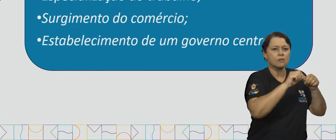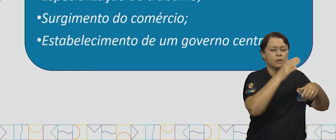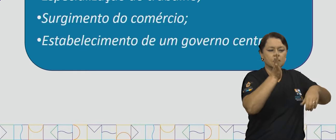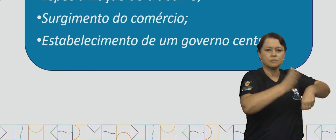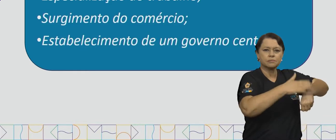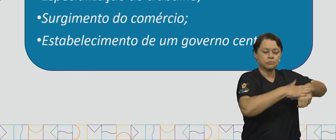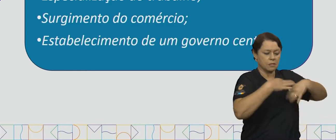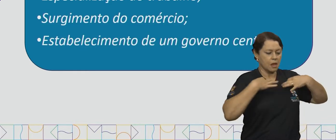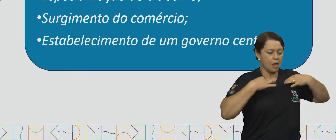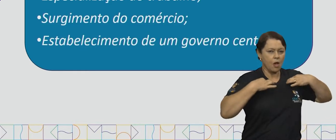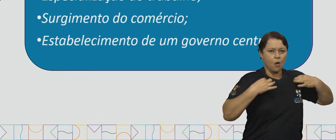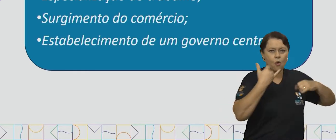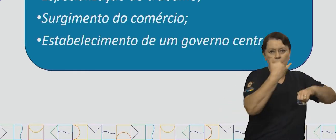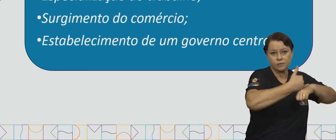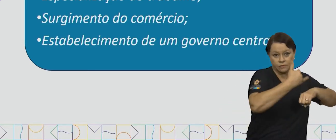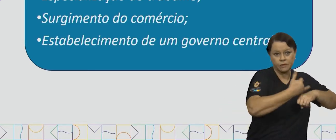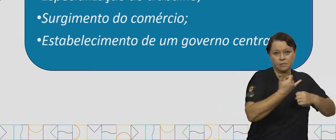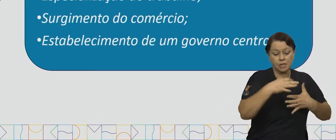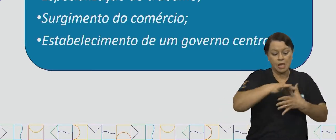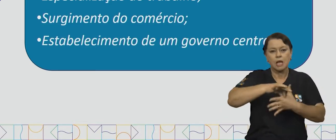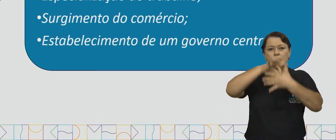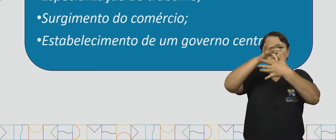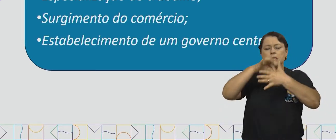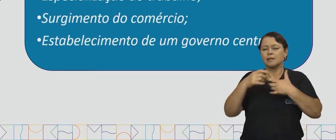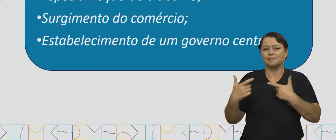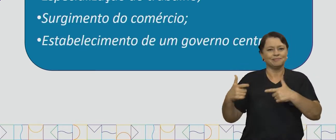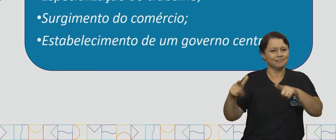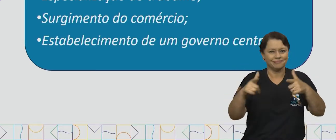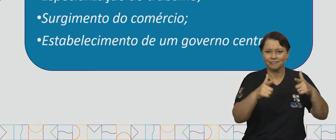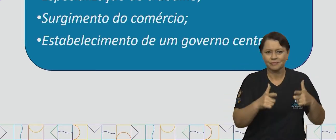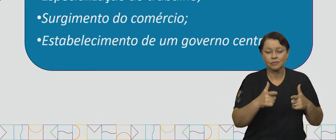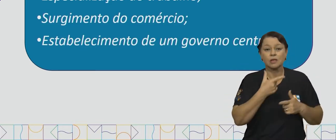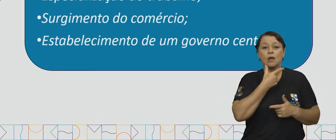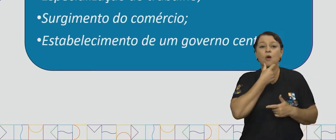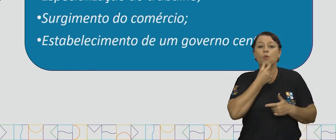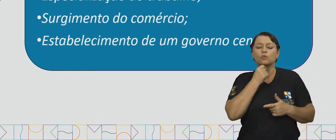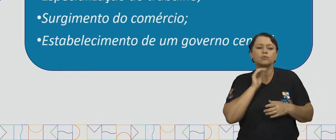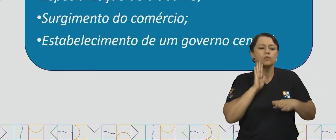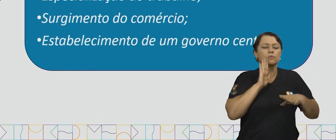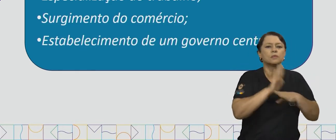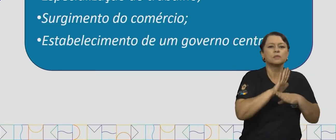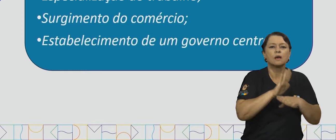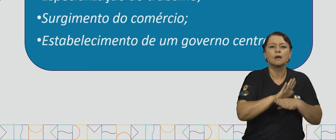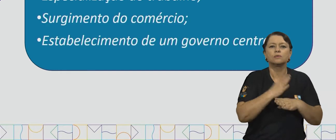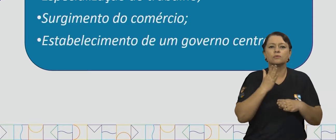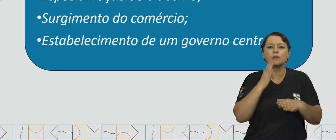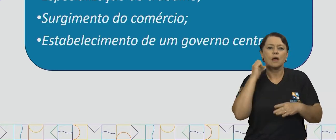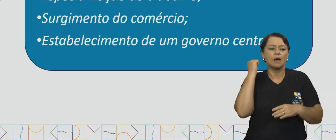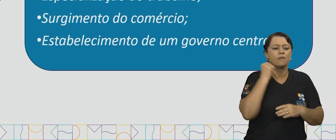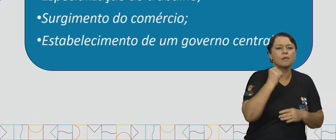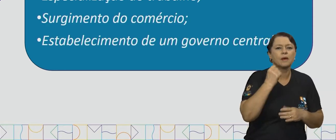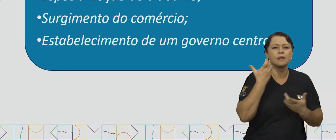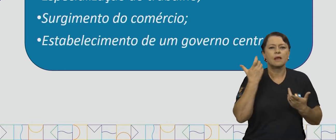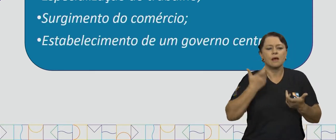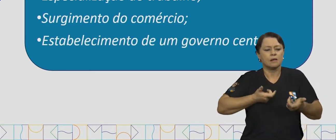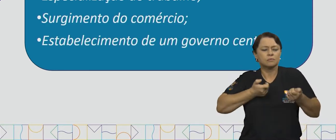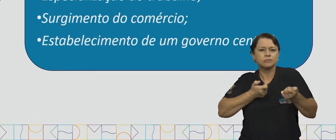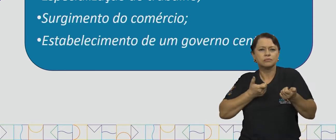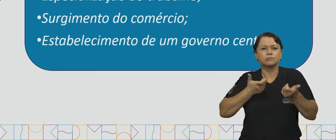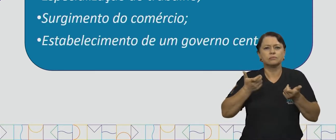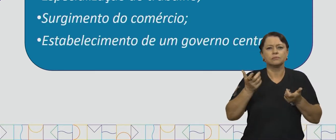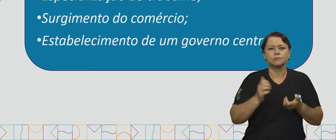ferramentas. Líderes, em geral, não existiam. Os homens ajudavam a combater o inimigo, caso fossem